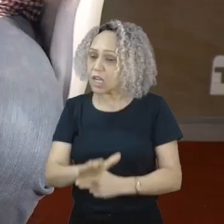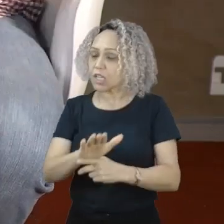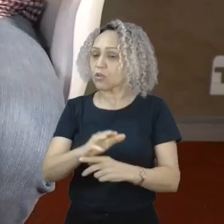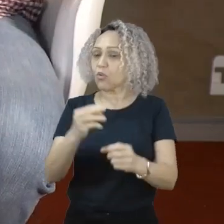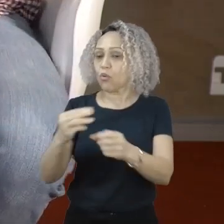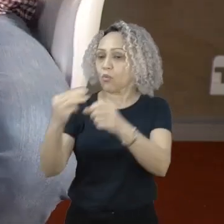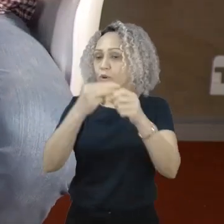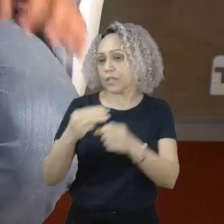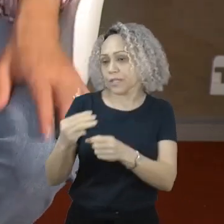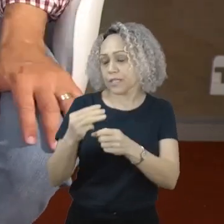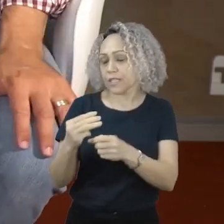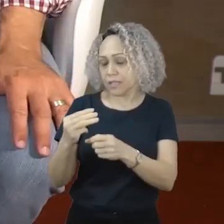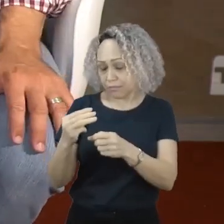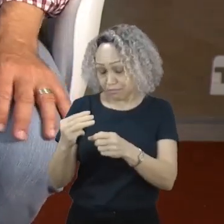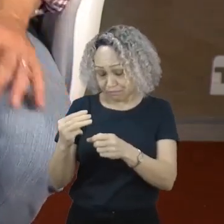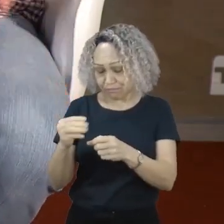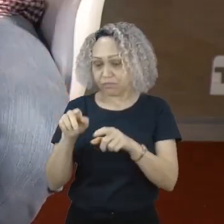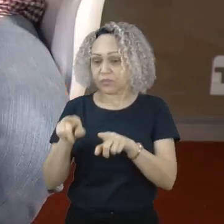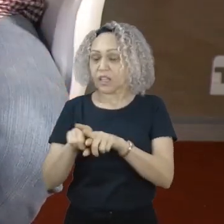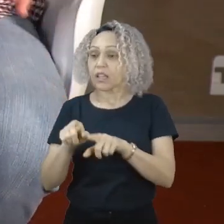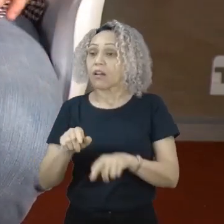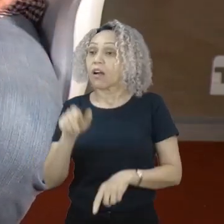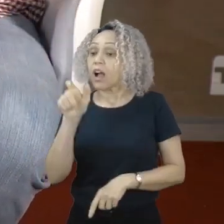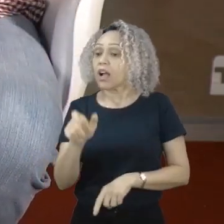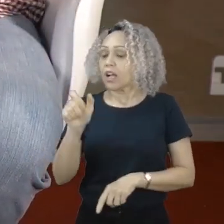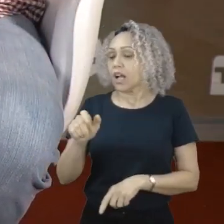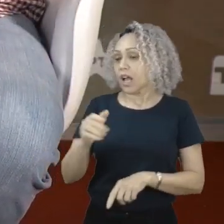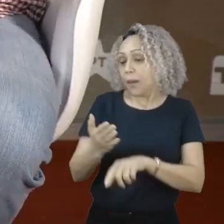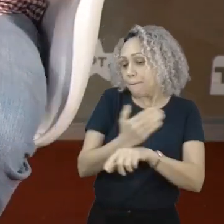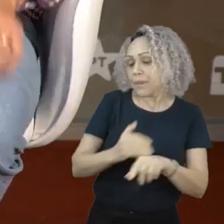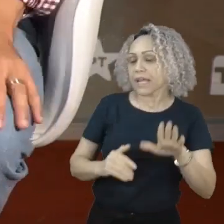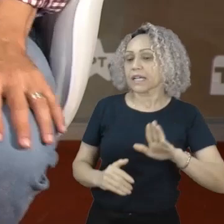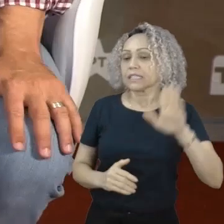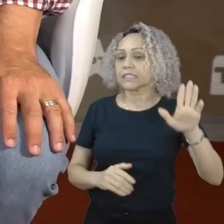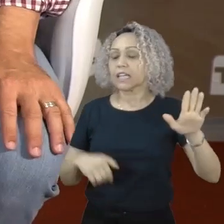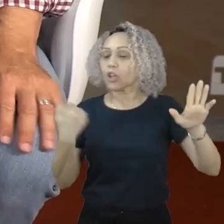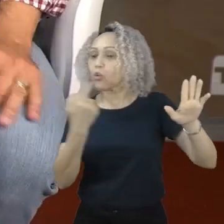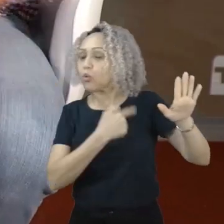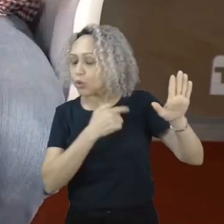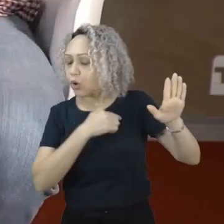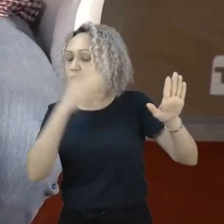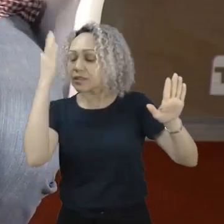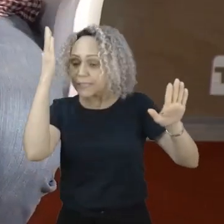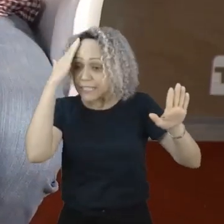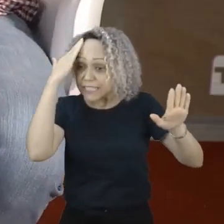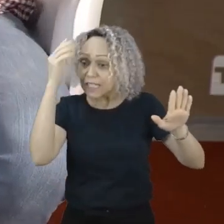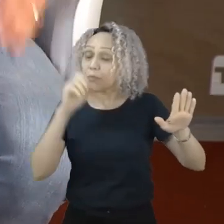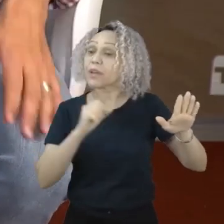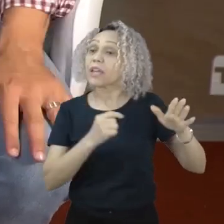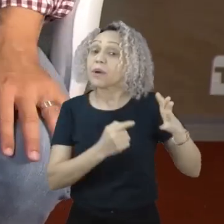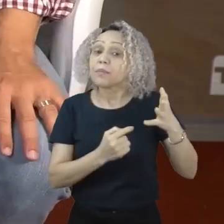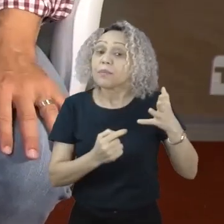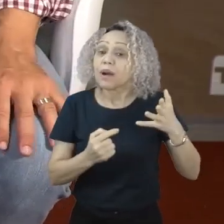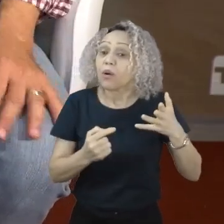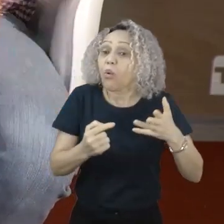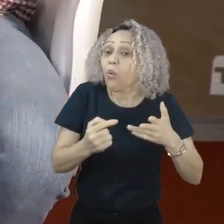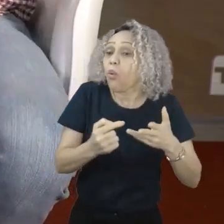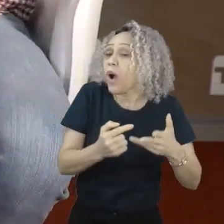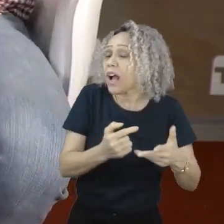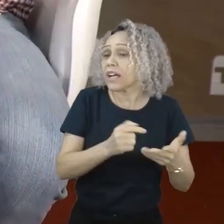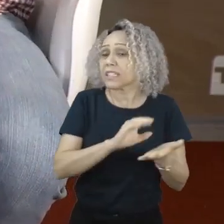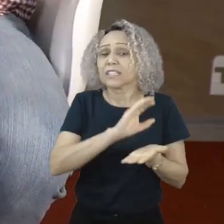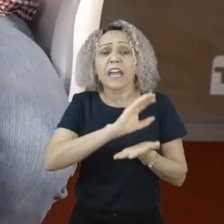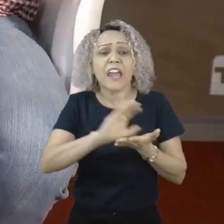novembro. Cada pré-candidato nosso tem que conhecer cada real que chegou lá no município para disputar, falar que foi o Lula que levou.